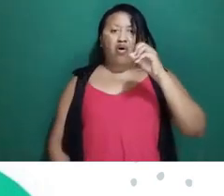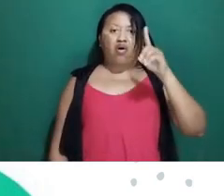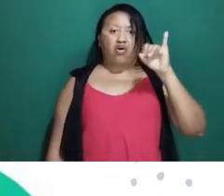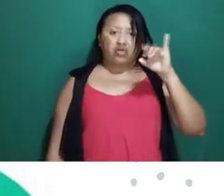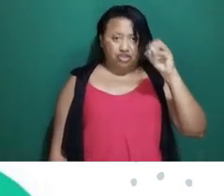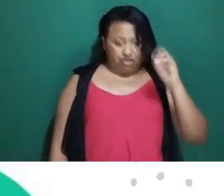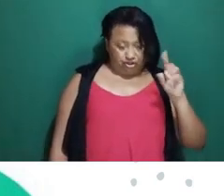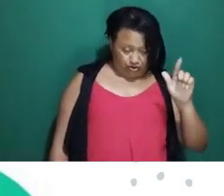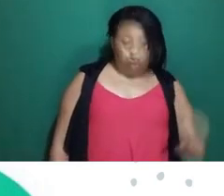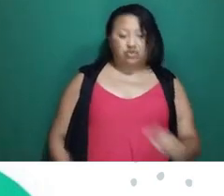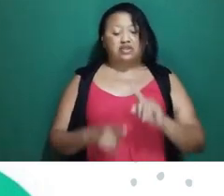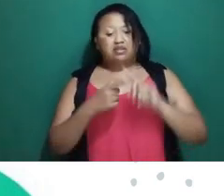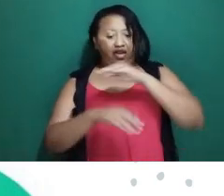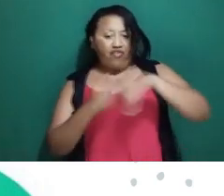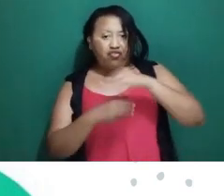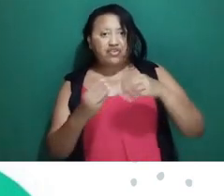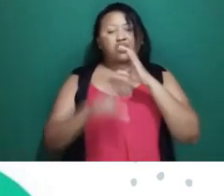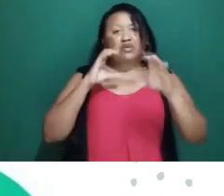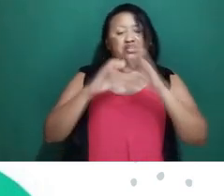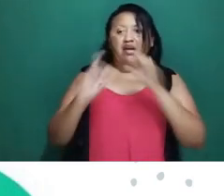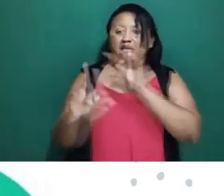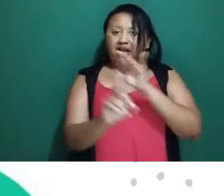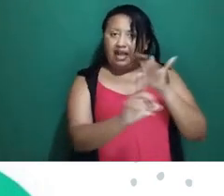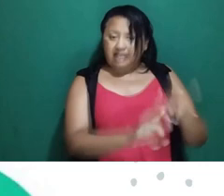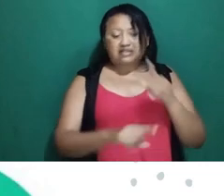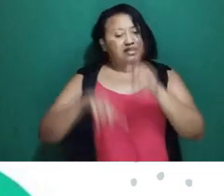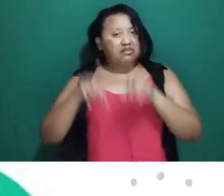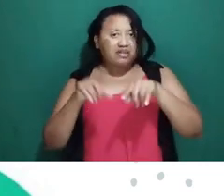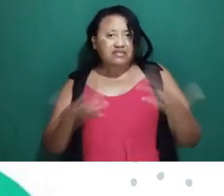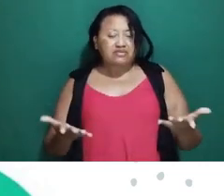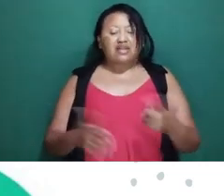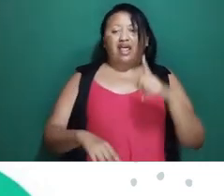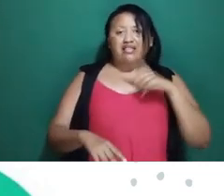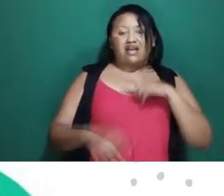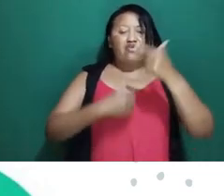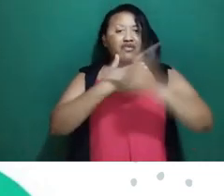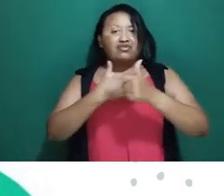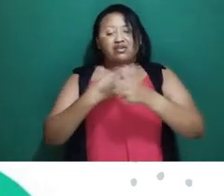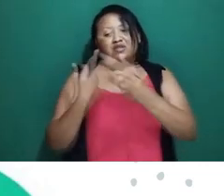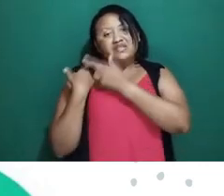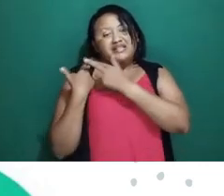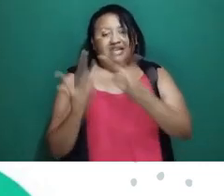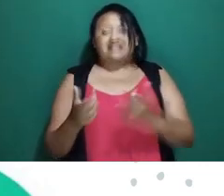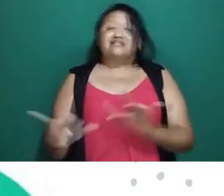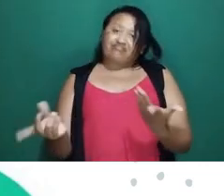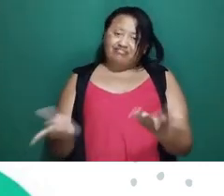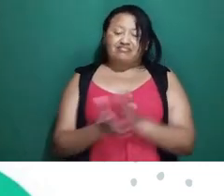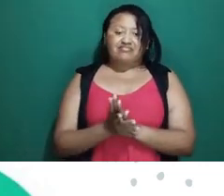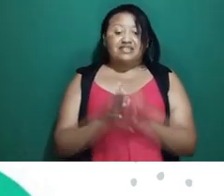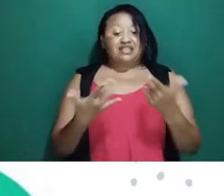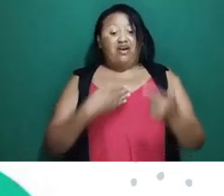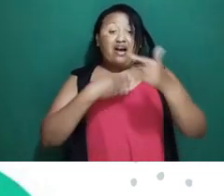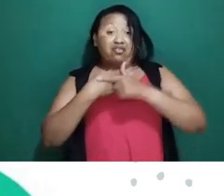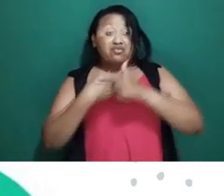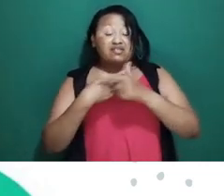na comunicação E aí para cada um desses elementos existe uma função da linguagem correspondente a função